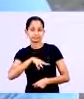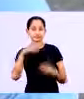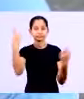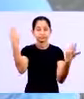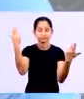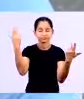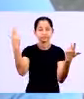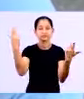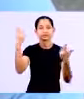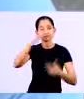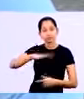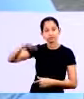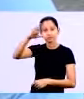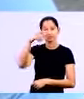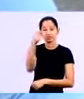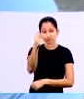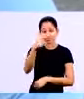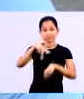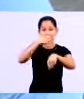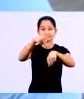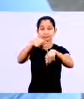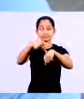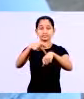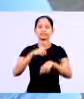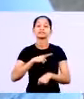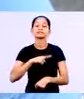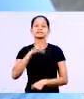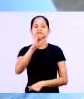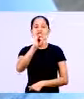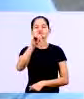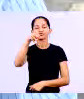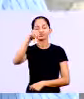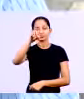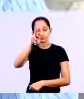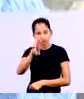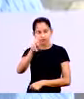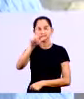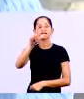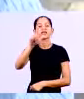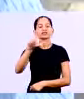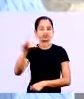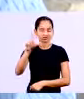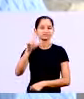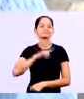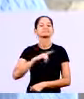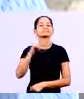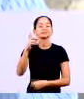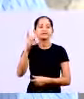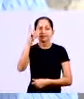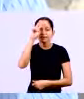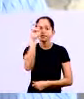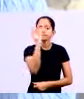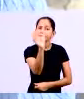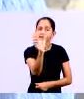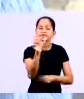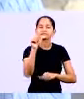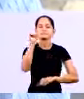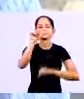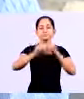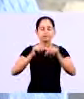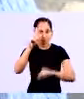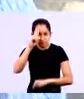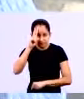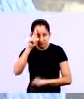Príncipe, Cabo Verde, Moçambique, Angola, se não me engano, Timor-Leste e Goa. E você lembra alguma palavra ou alguma regra que mudou com esse